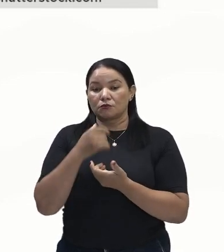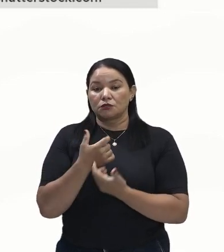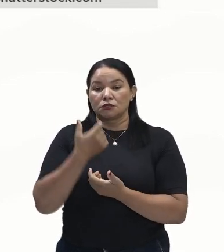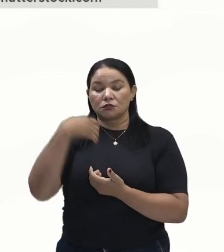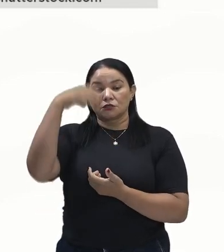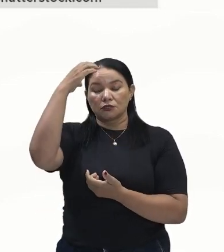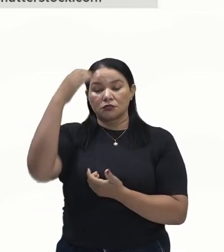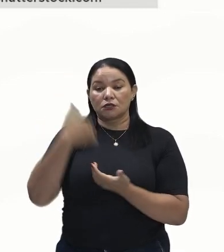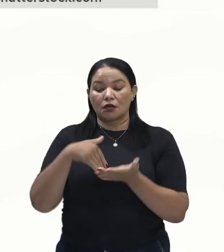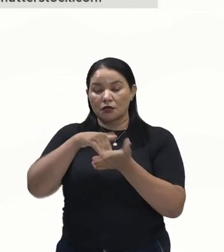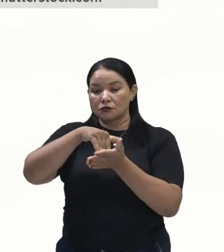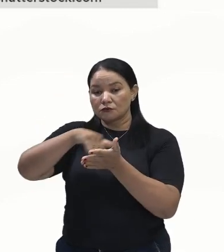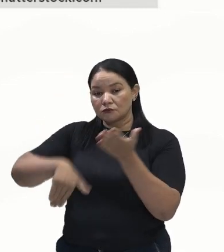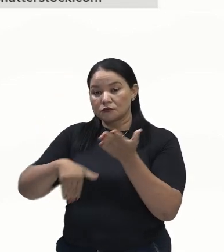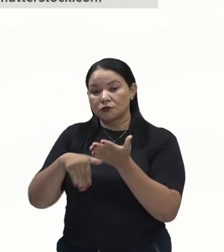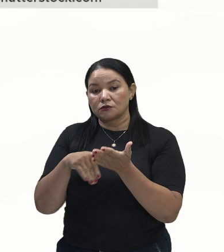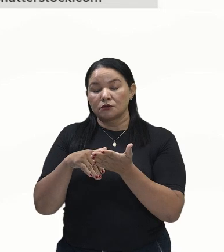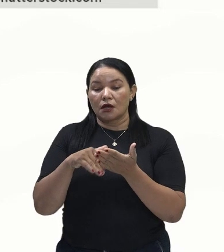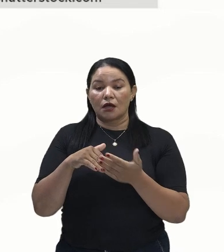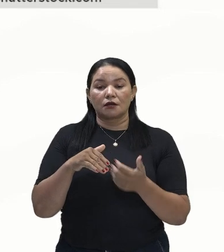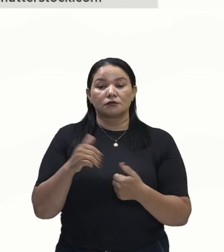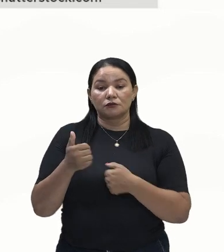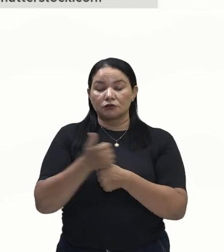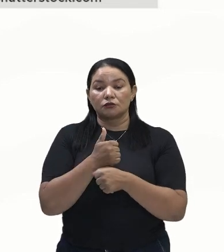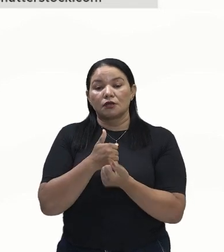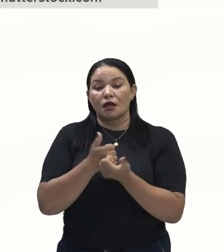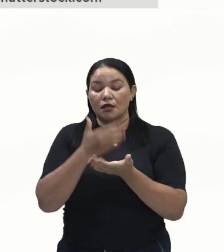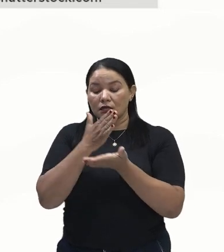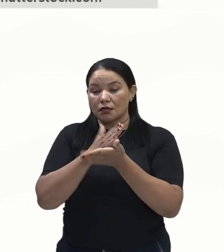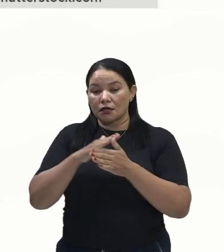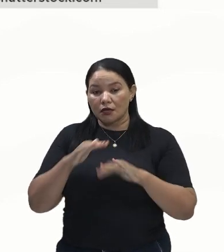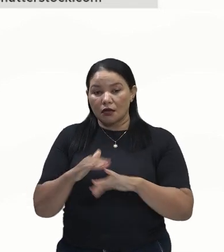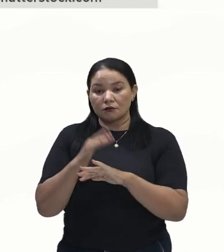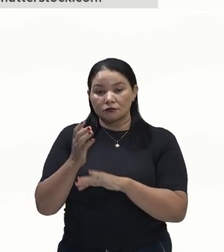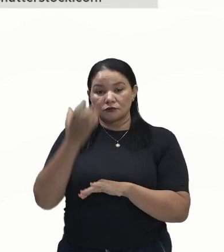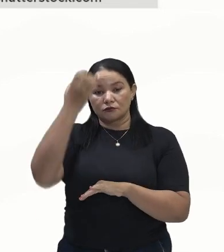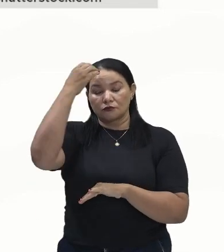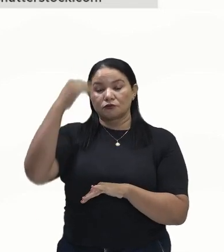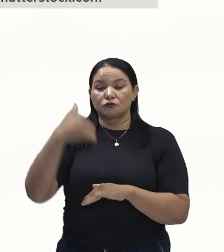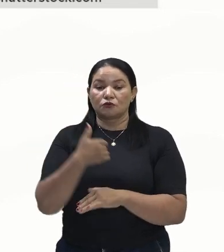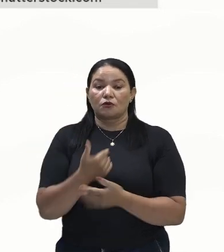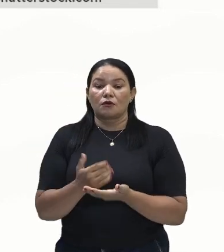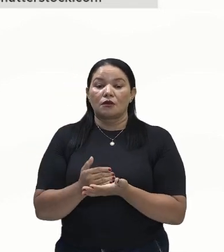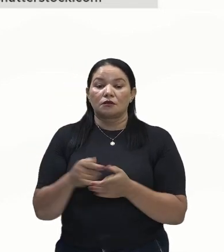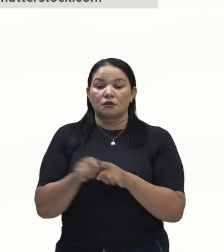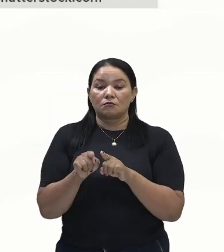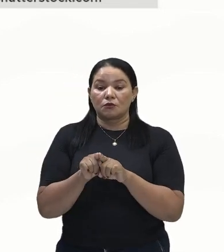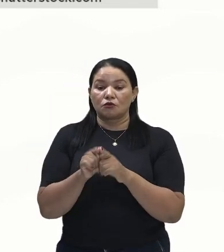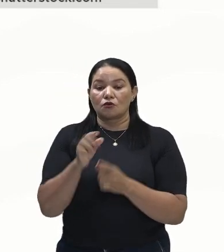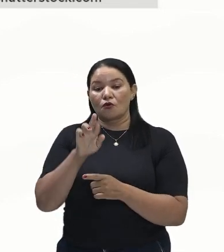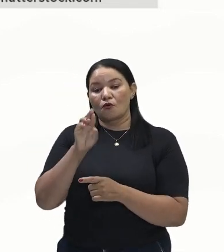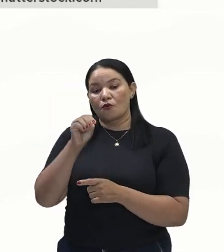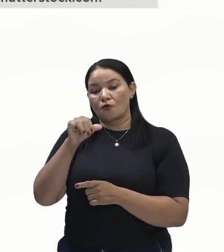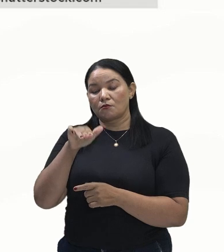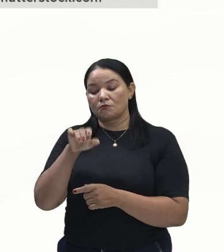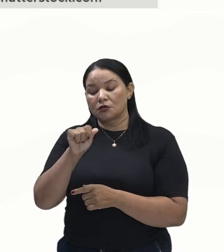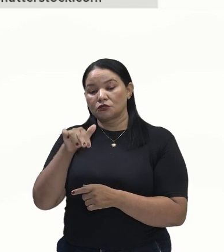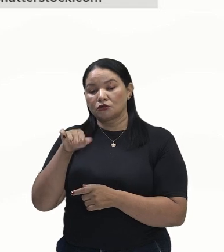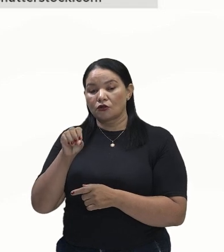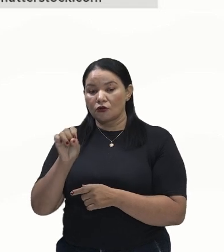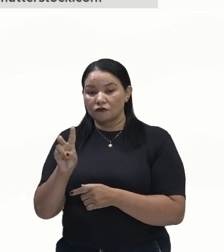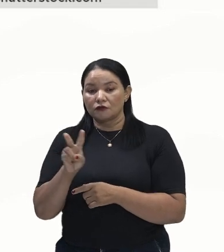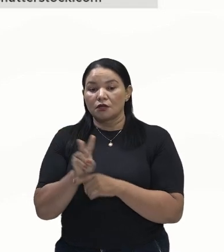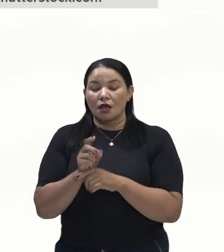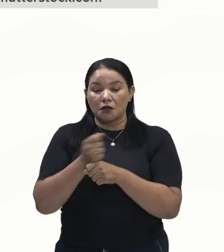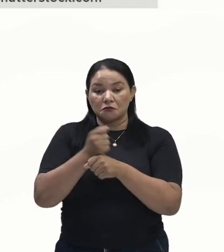Nicolau II, encerrando o regime autocrático dos Romanov, que durava mais de 300